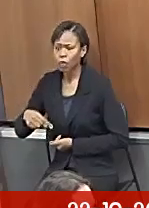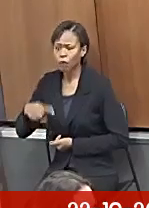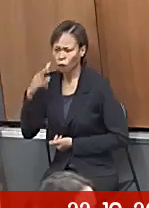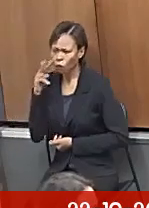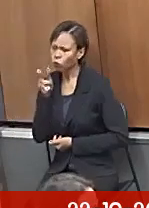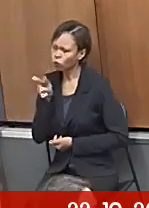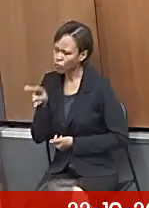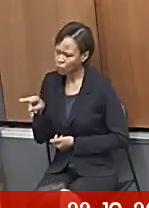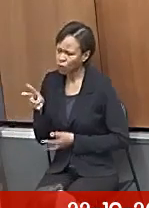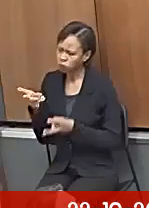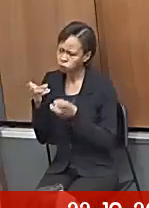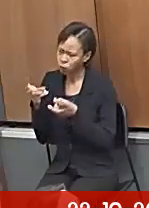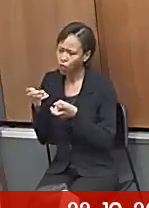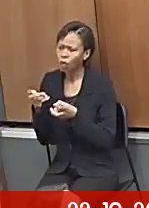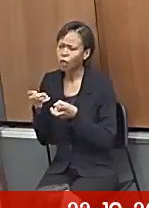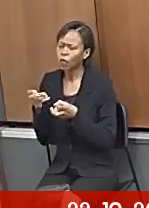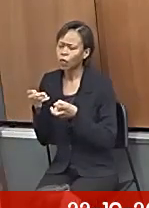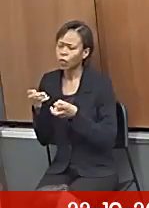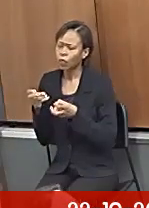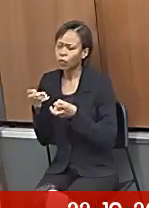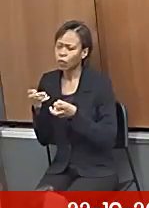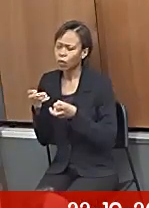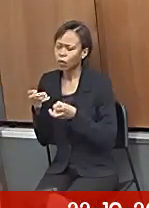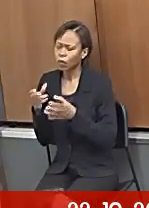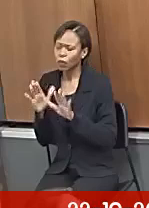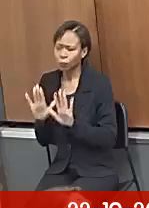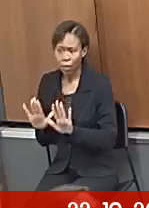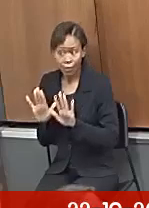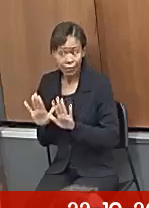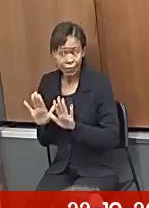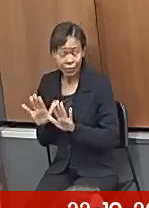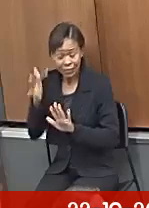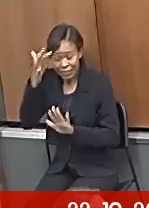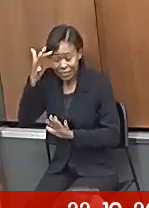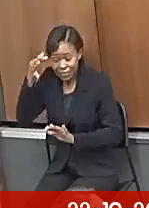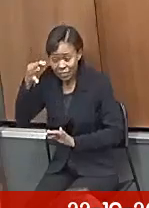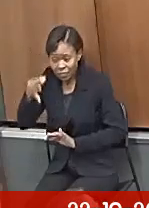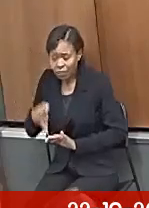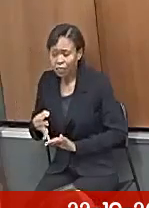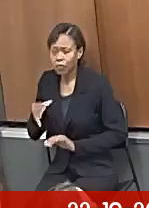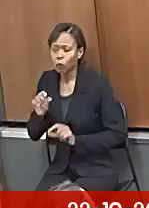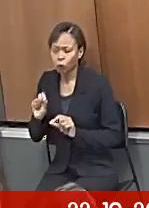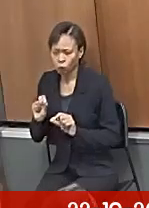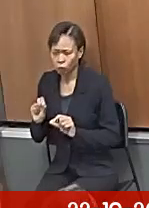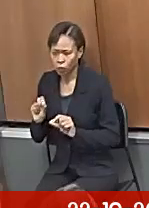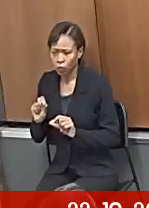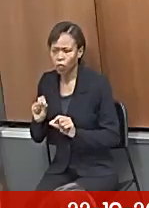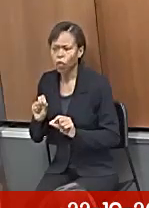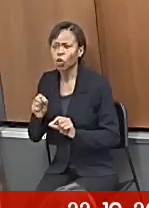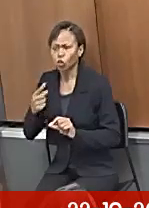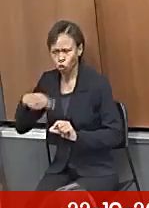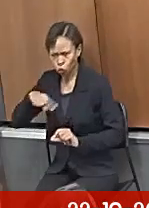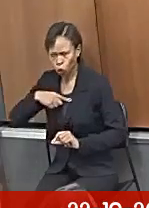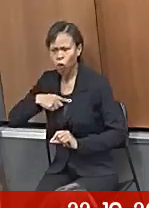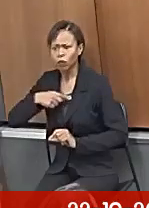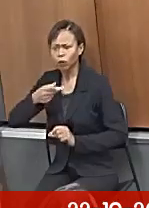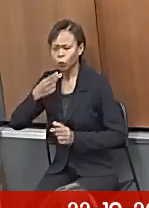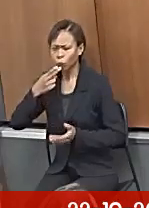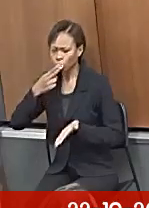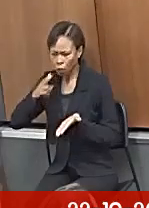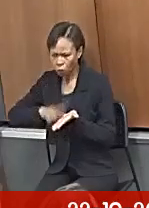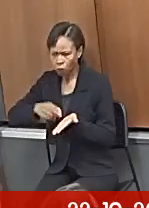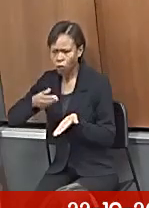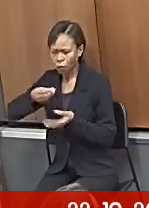nosso vice-presidente Duarte Bechir, mas tenho certeza absoluta que nós daremos o encaminhamento